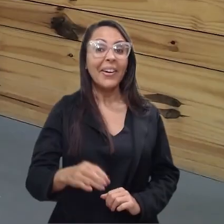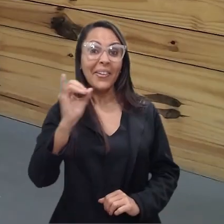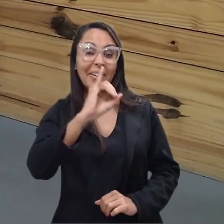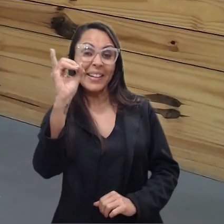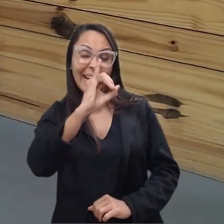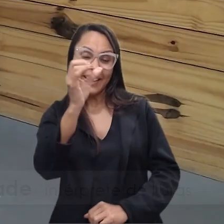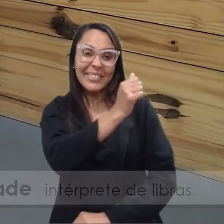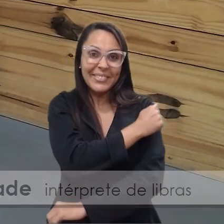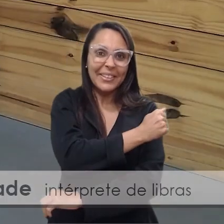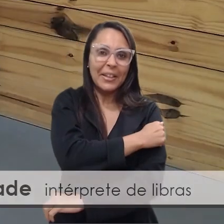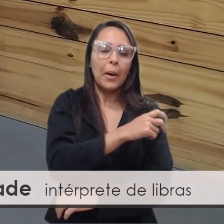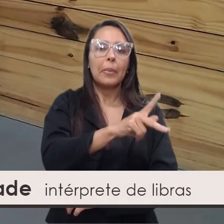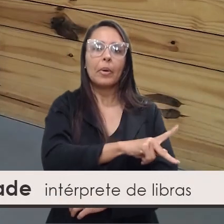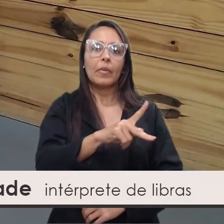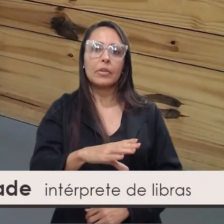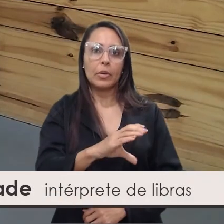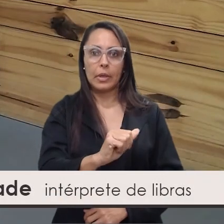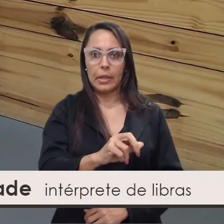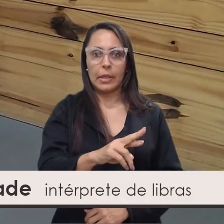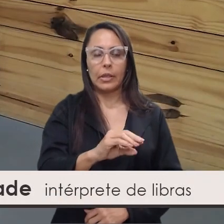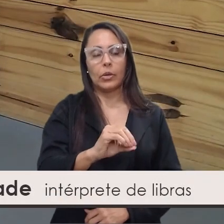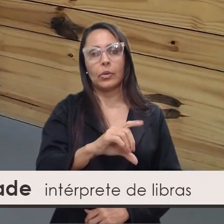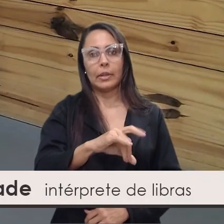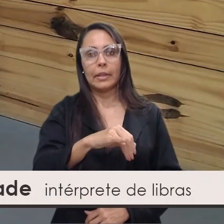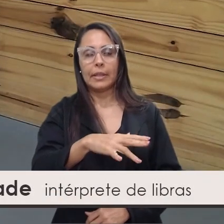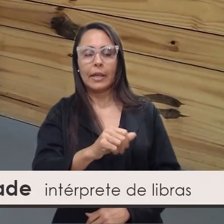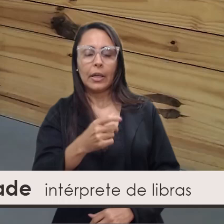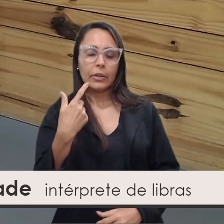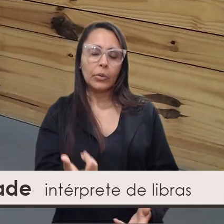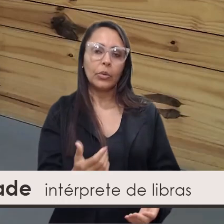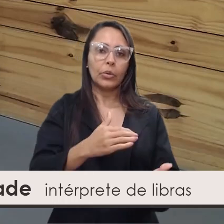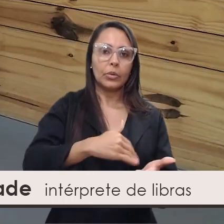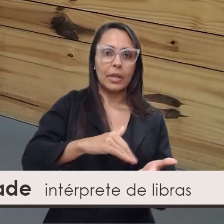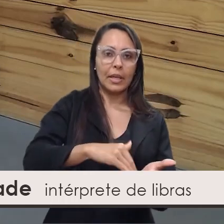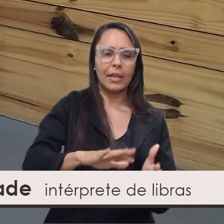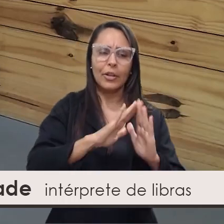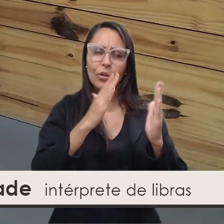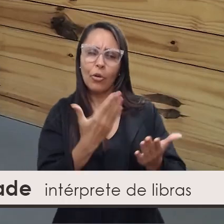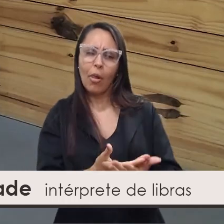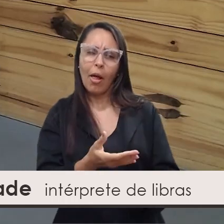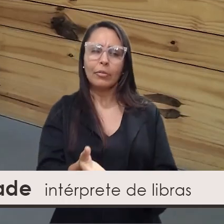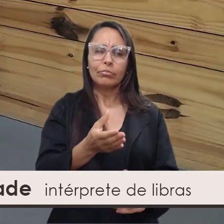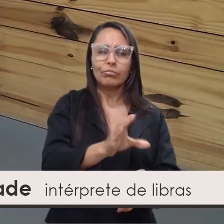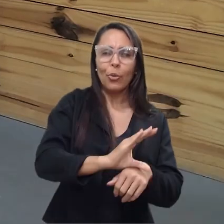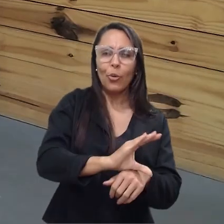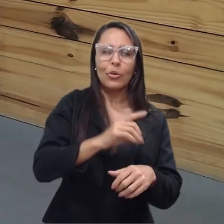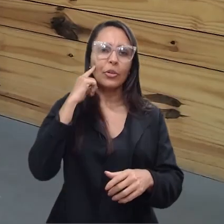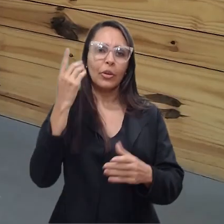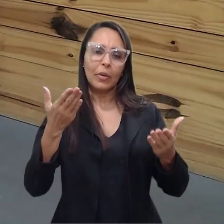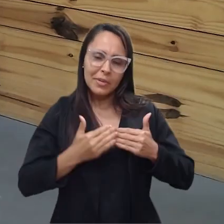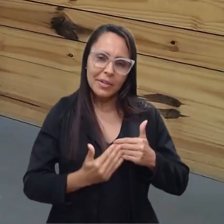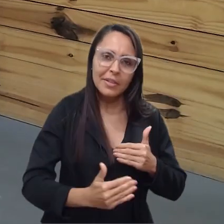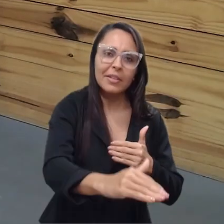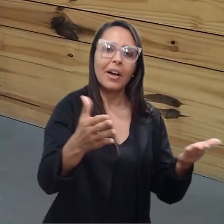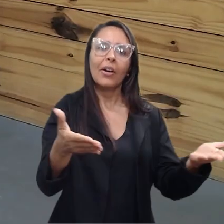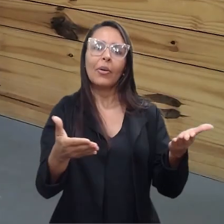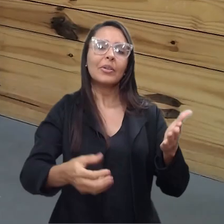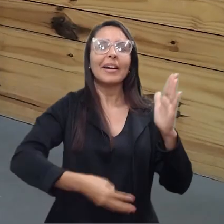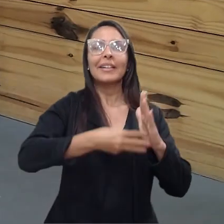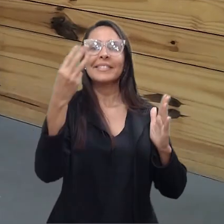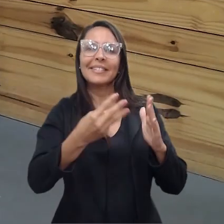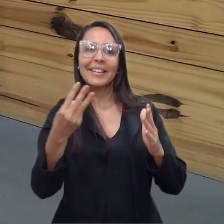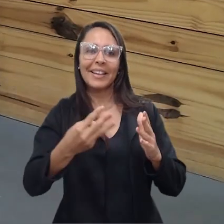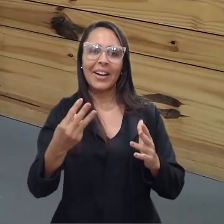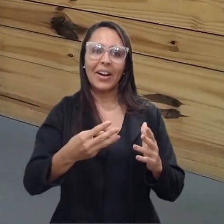Olá, estudantes! Eu sou a professora Carolina Lima, do curso de Secretaria Escolar, e hoje vamos iniciar a